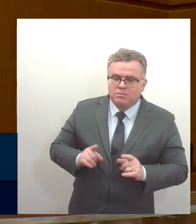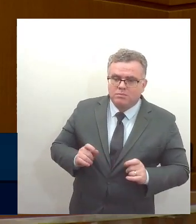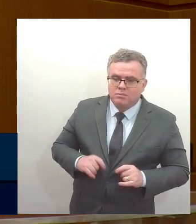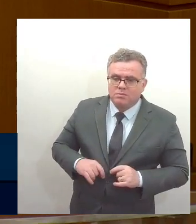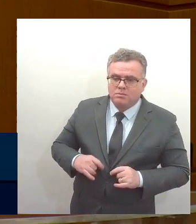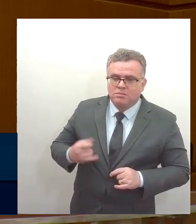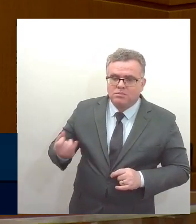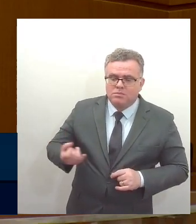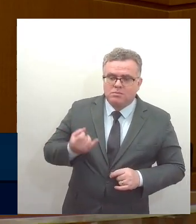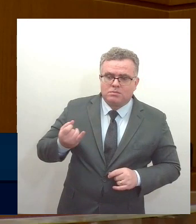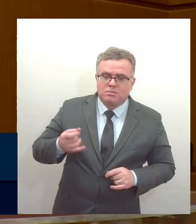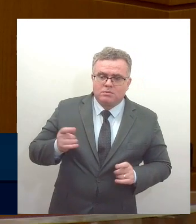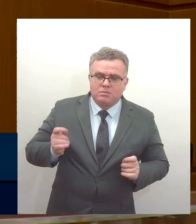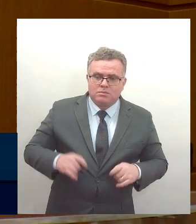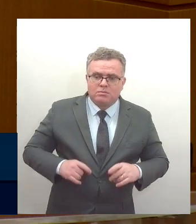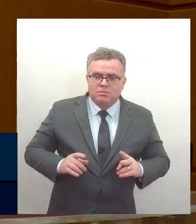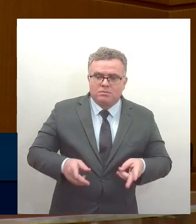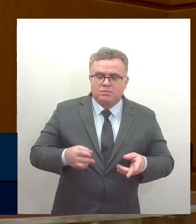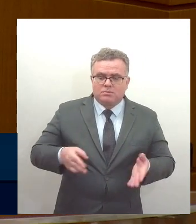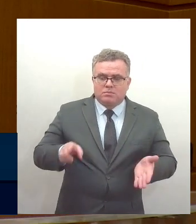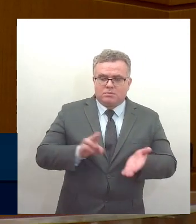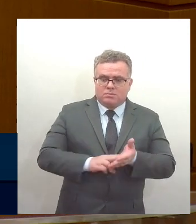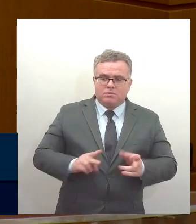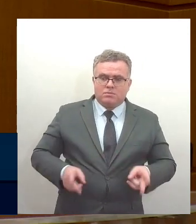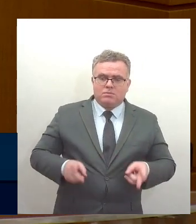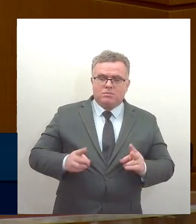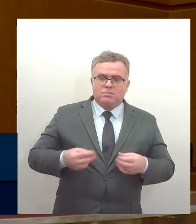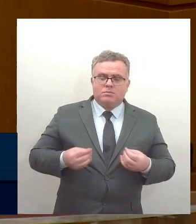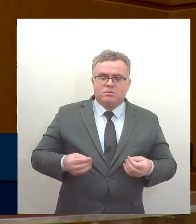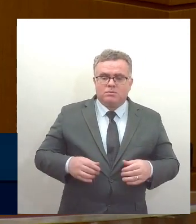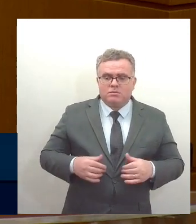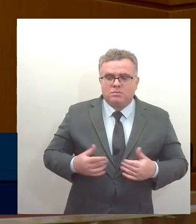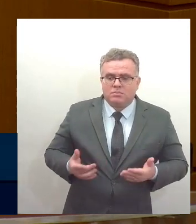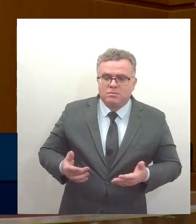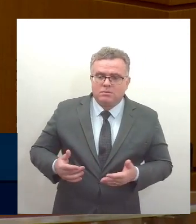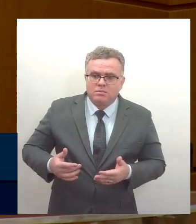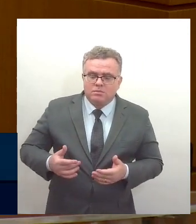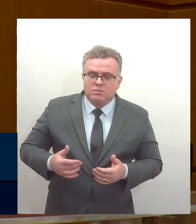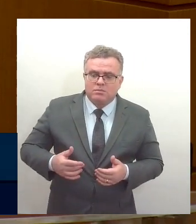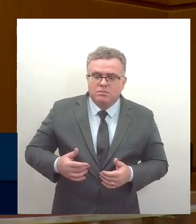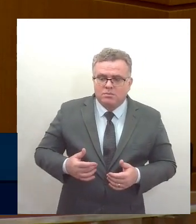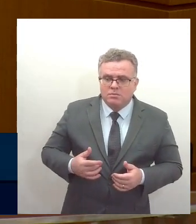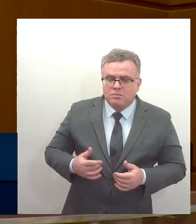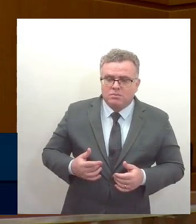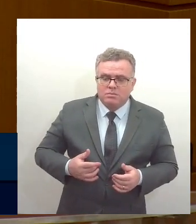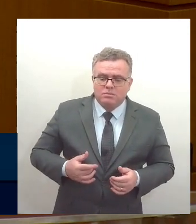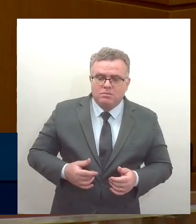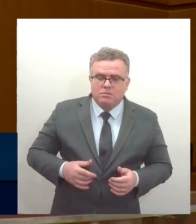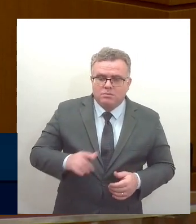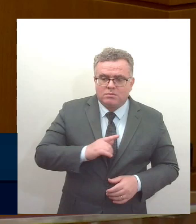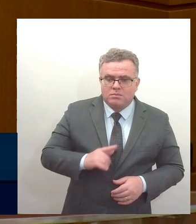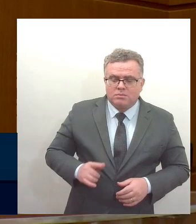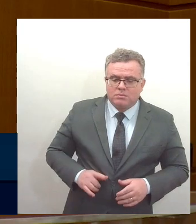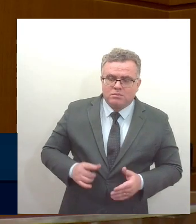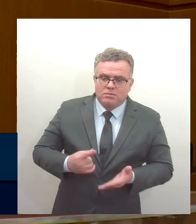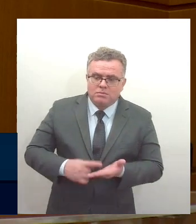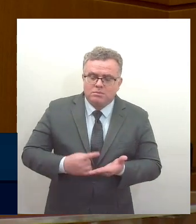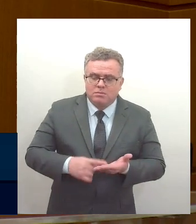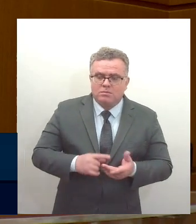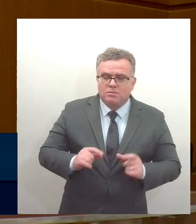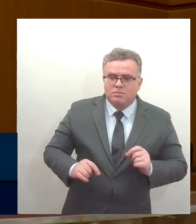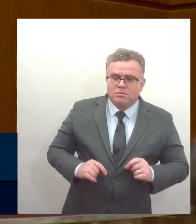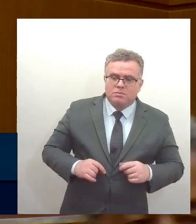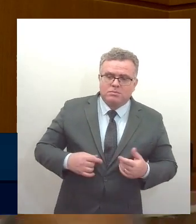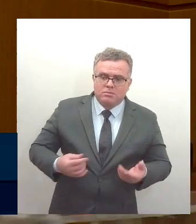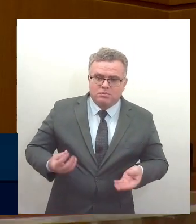lisura na implementação do programa, o governo do Estado provocou, por meio de ofício, o Ministério Público para